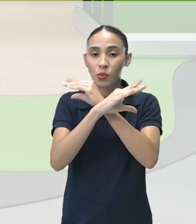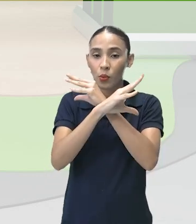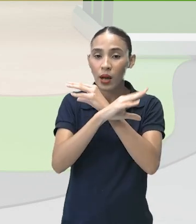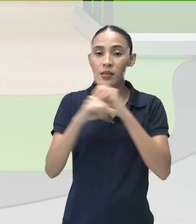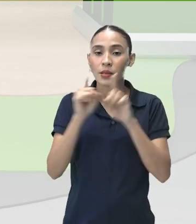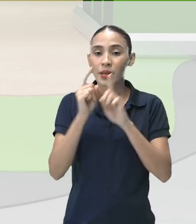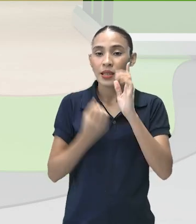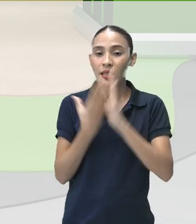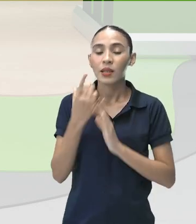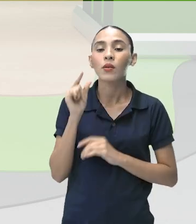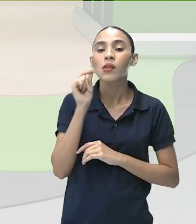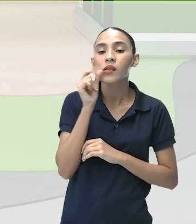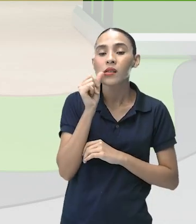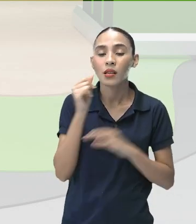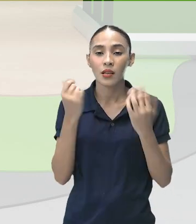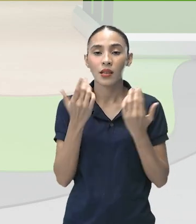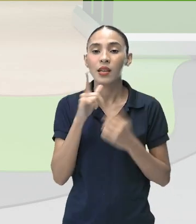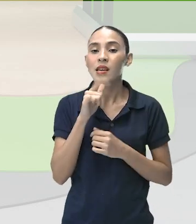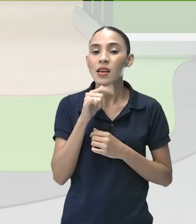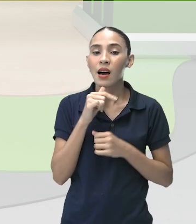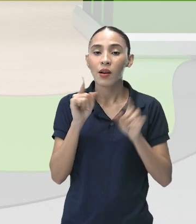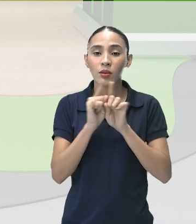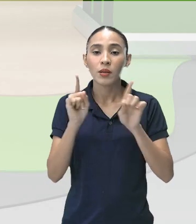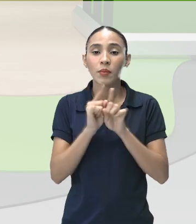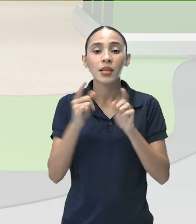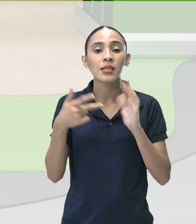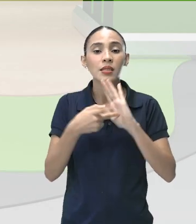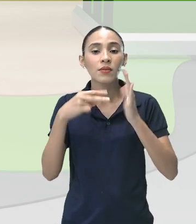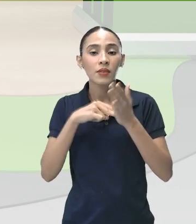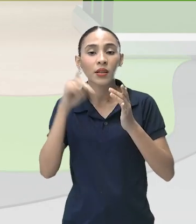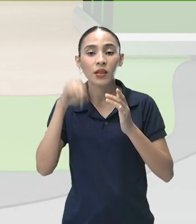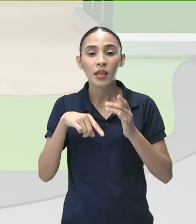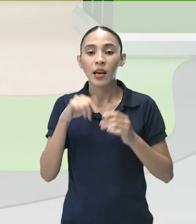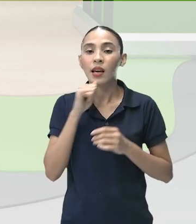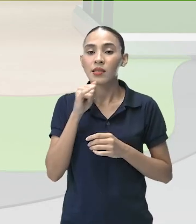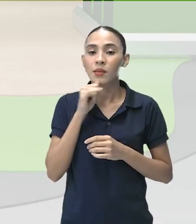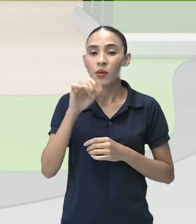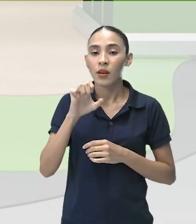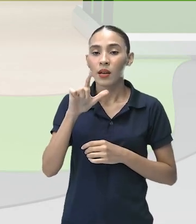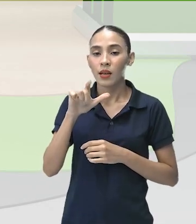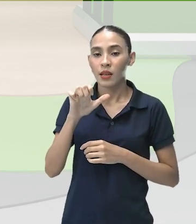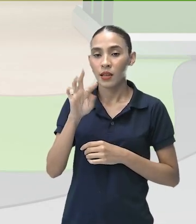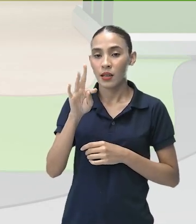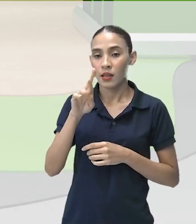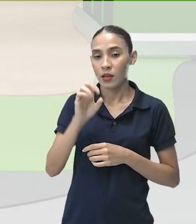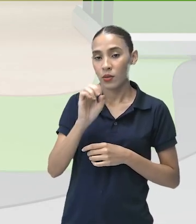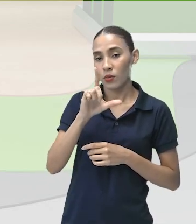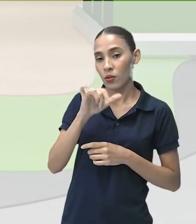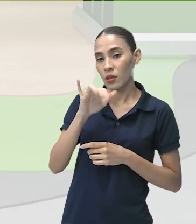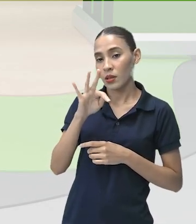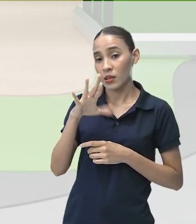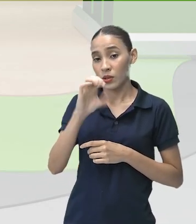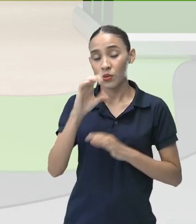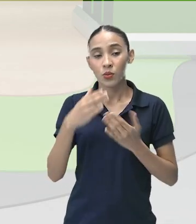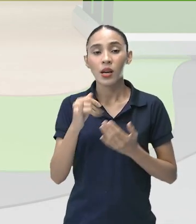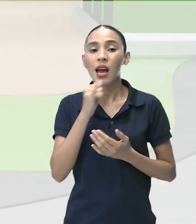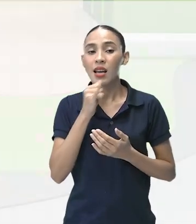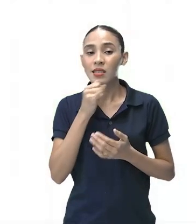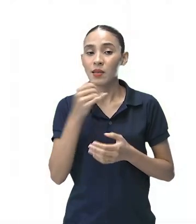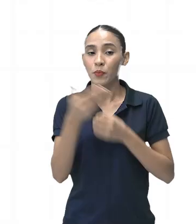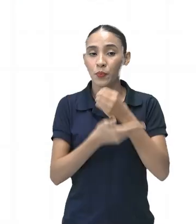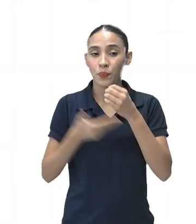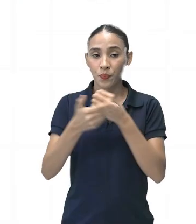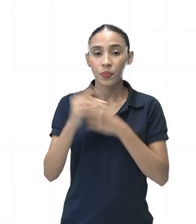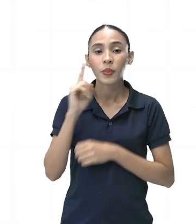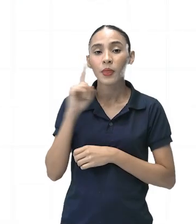água, e conduzem eletricidade em solução aquosa, o que significa que são eletrolíticos. Vamos ver alguns exemplos de